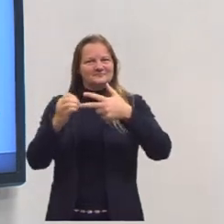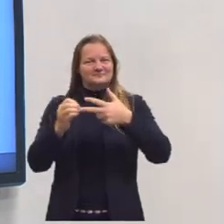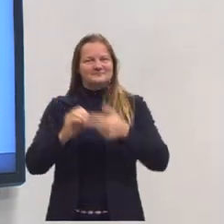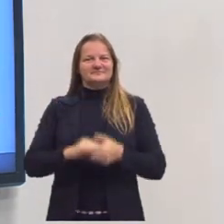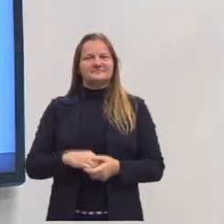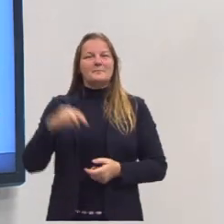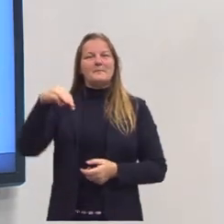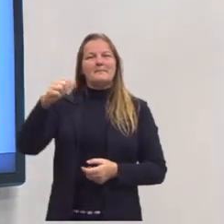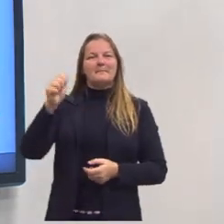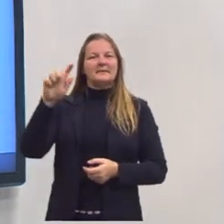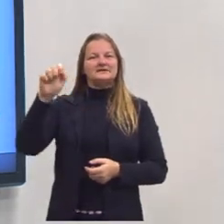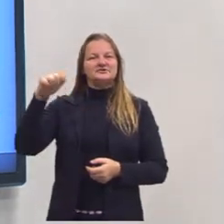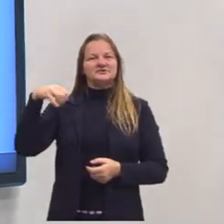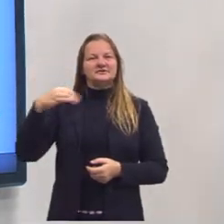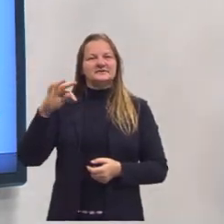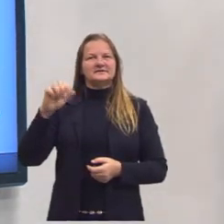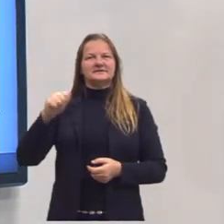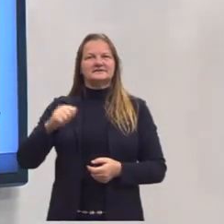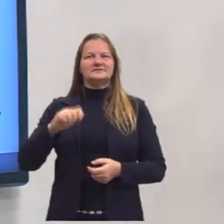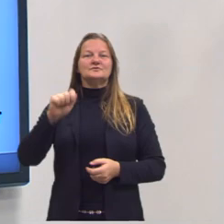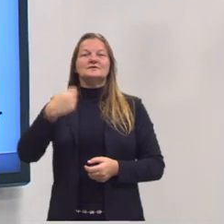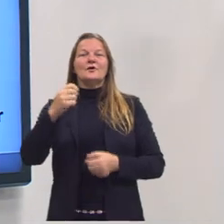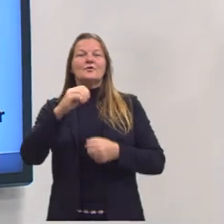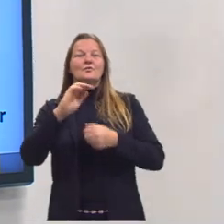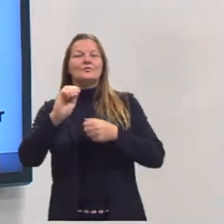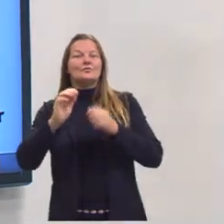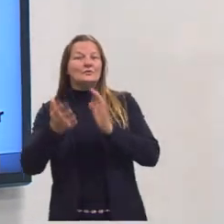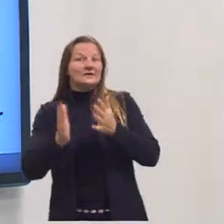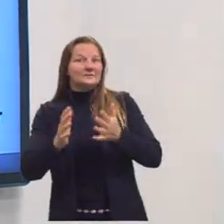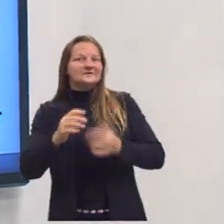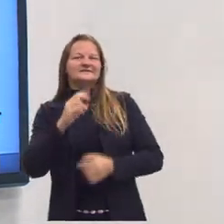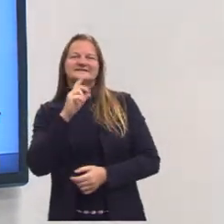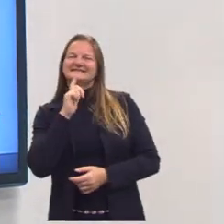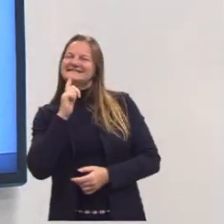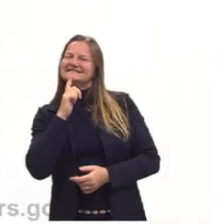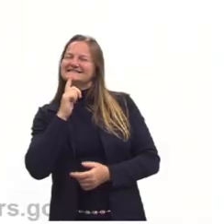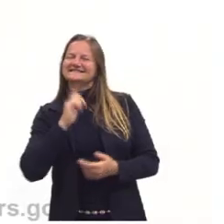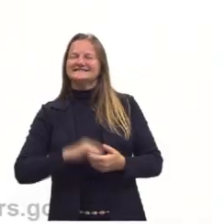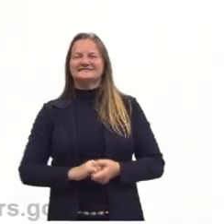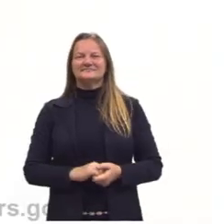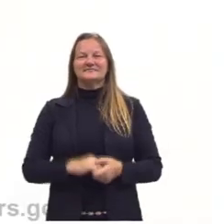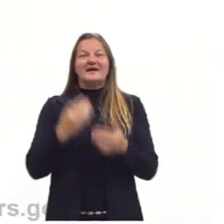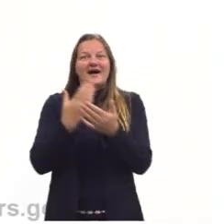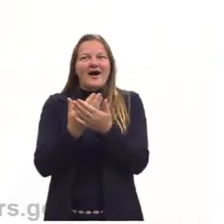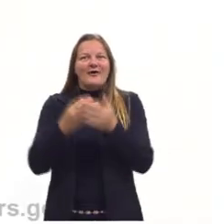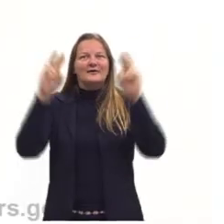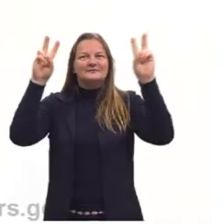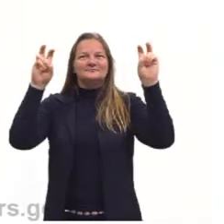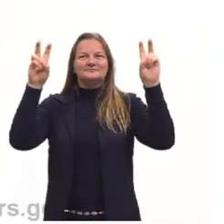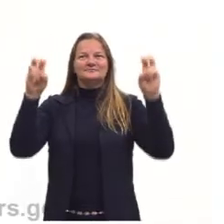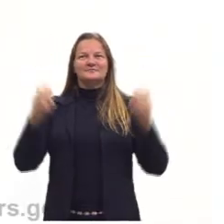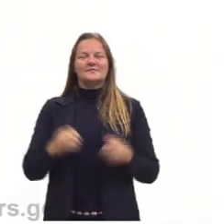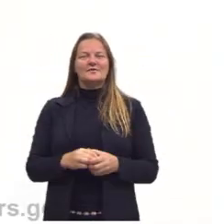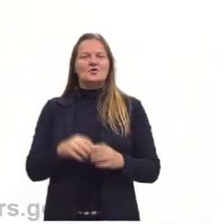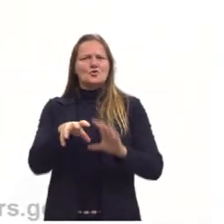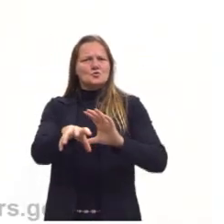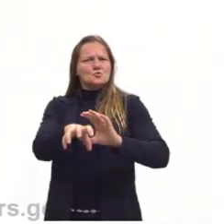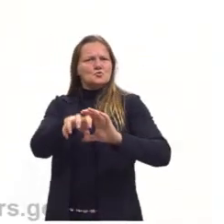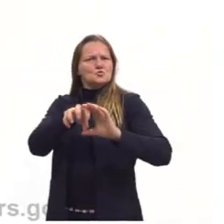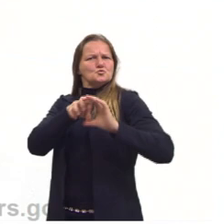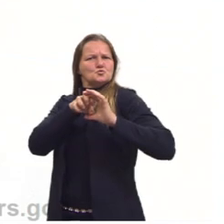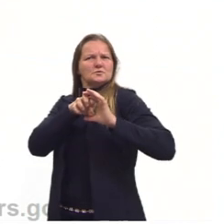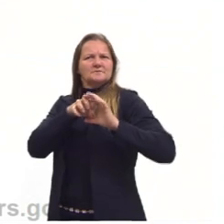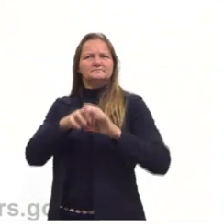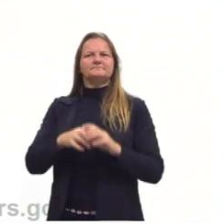Magenta Esse é o meu sinal em libras bom então hoje né nossa aula é intitulada empuxo